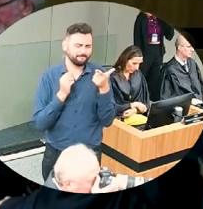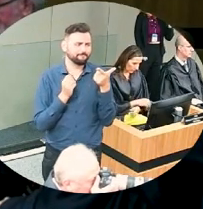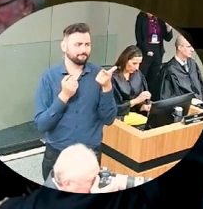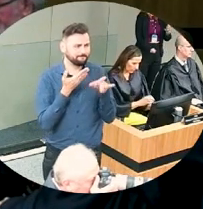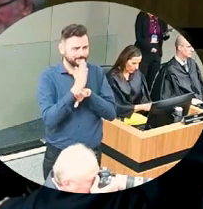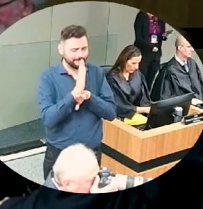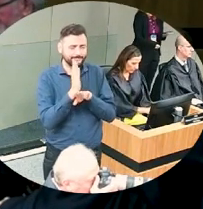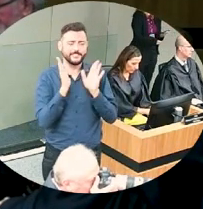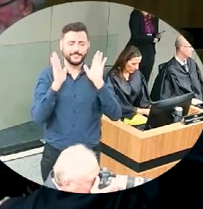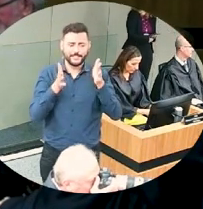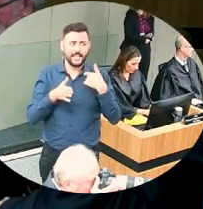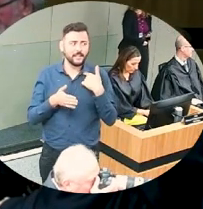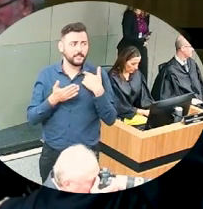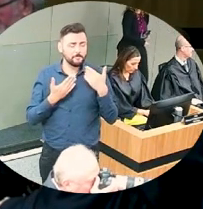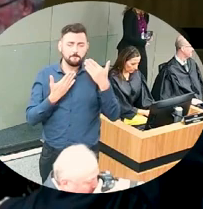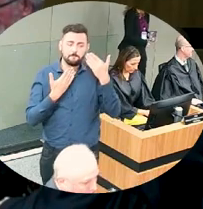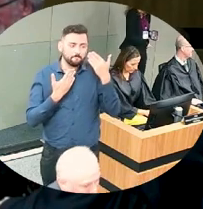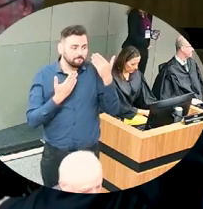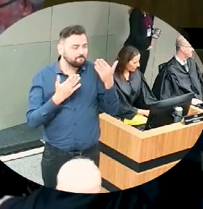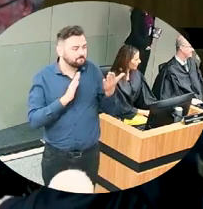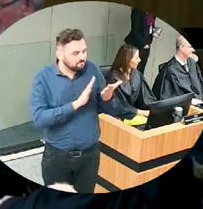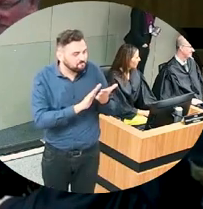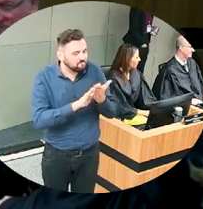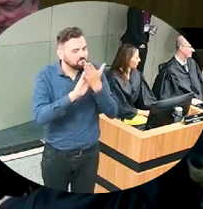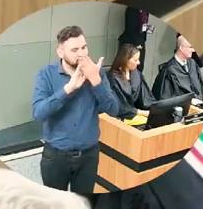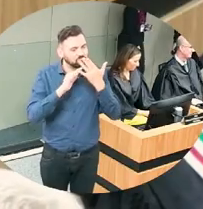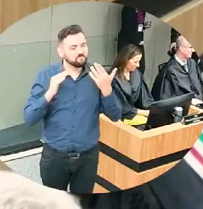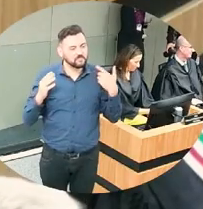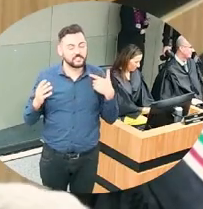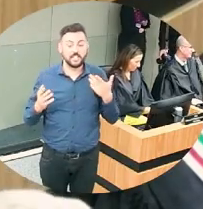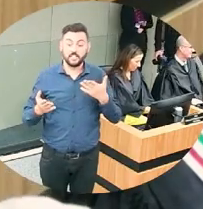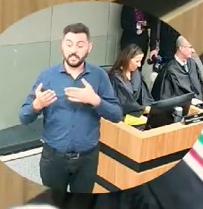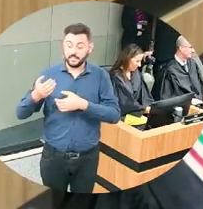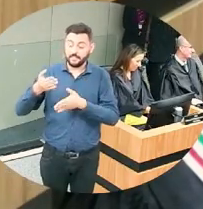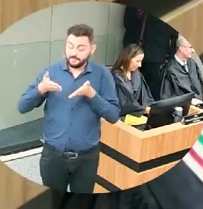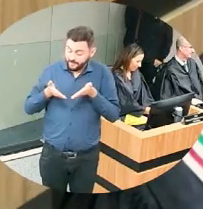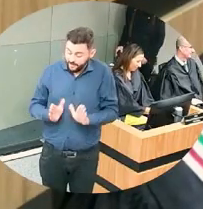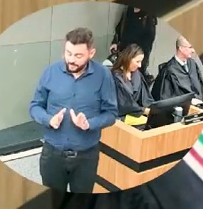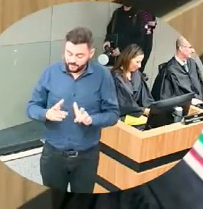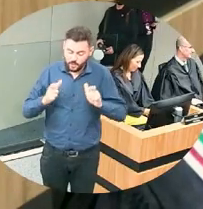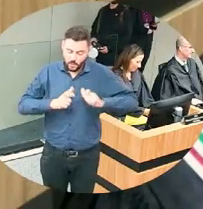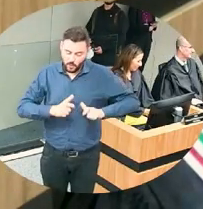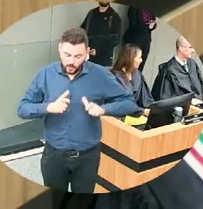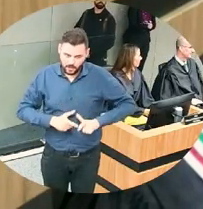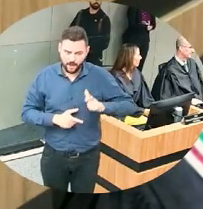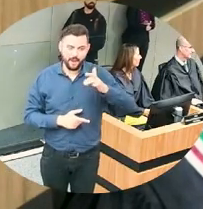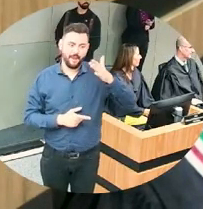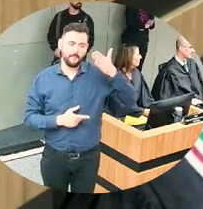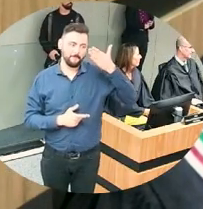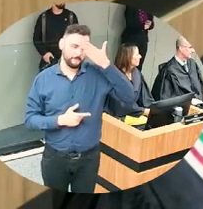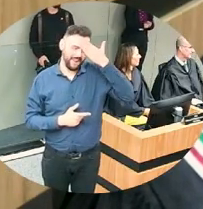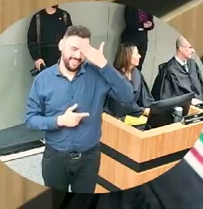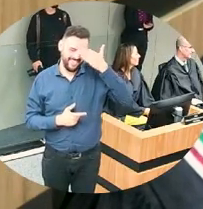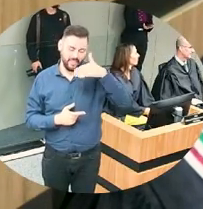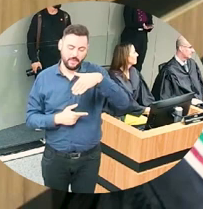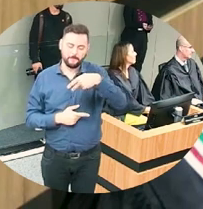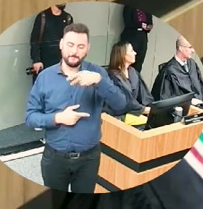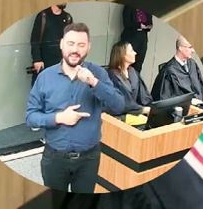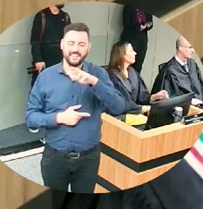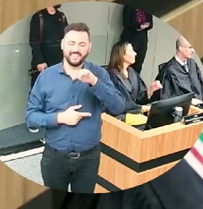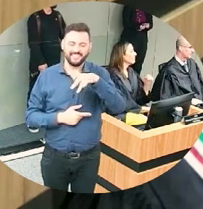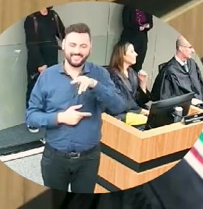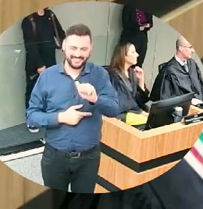de de longa data digamos assim nasceu em Ponta Grossa Paraná sendo